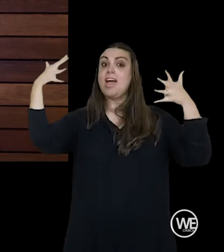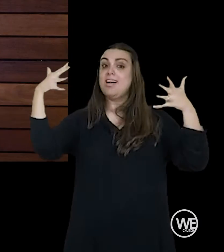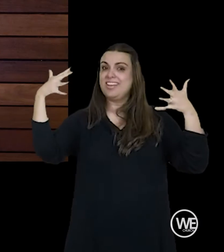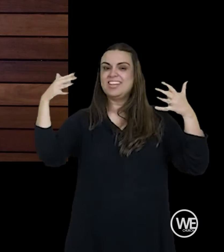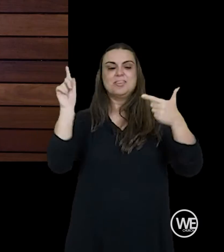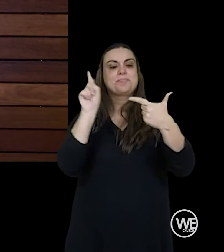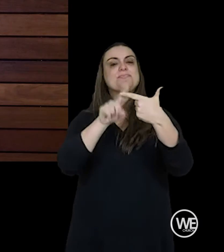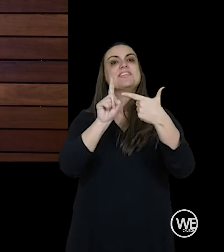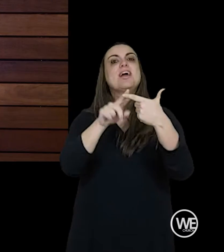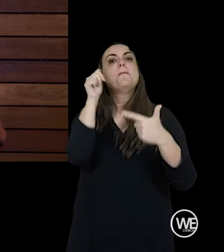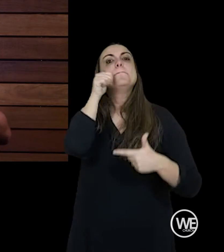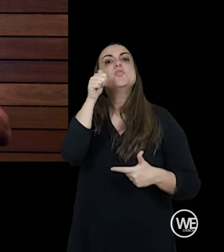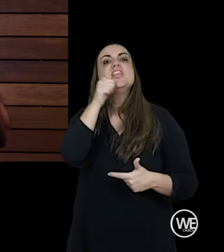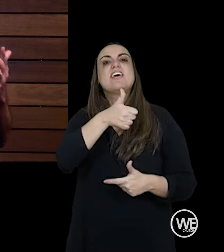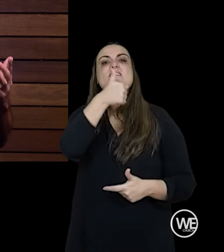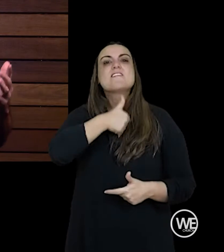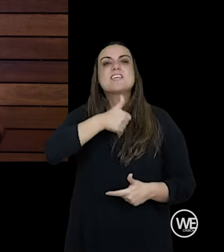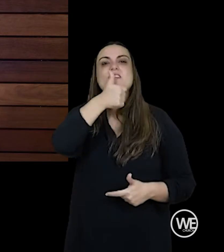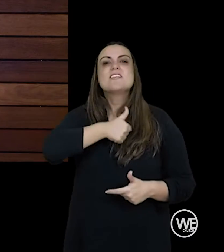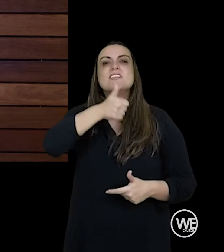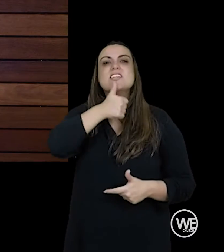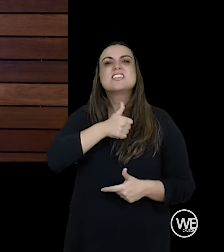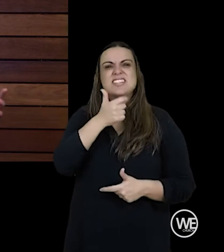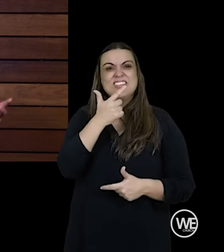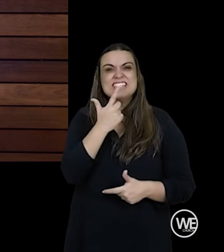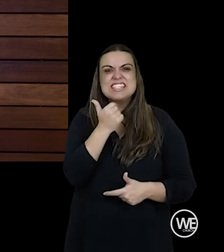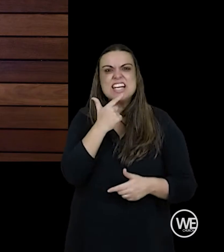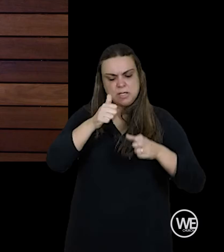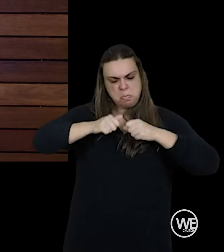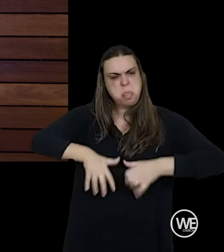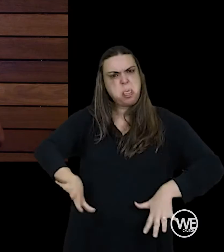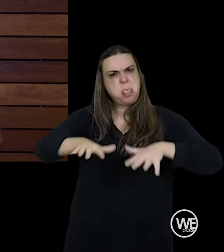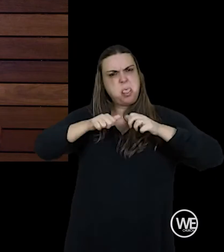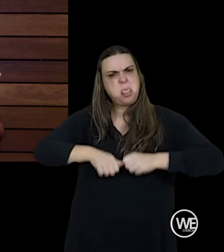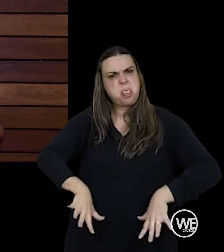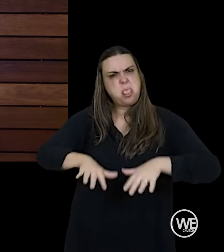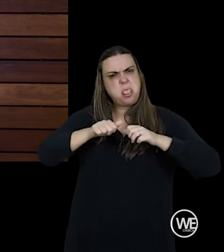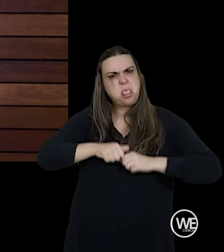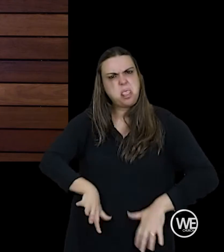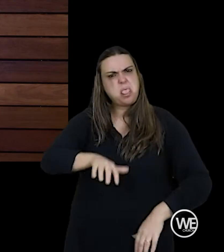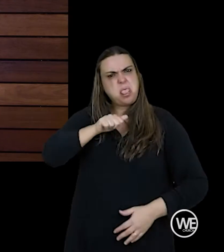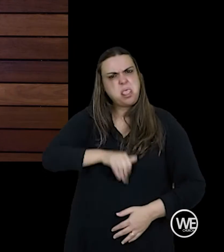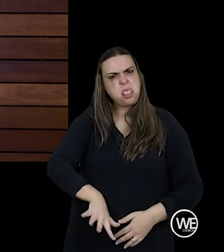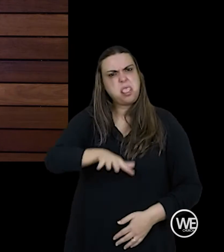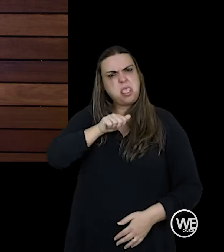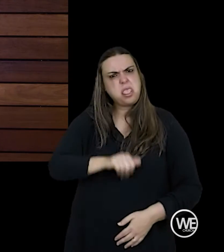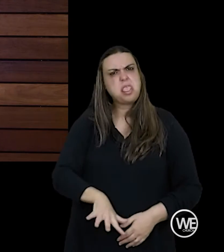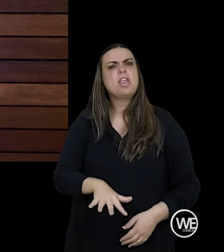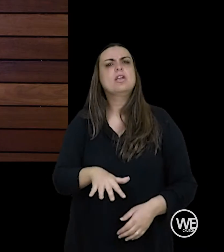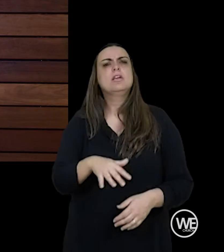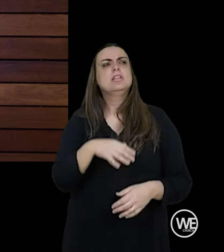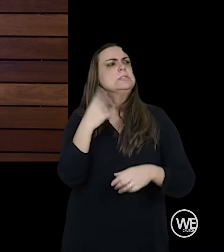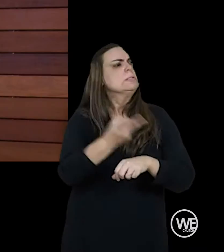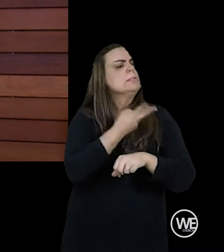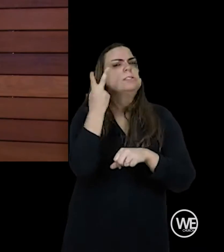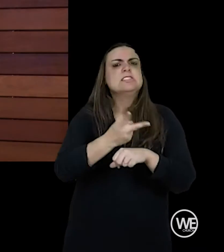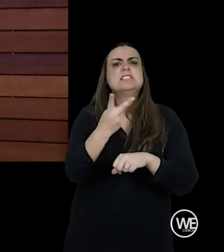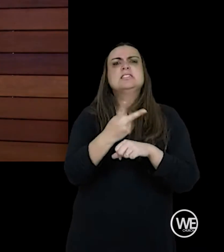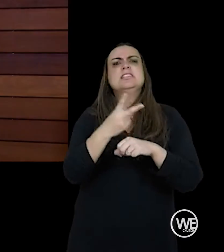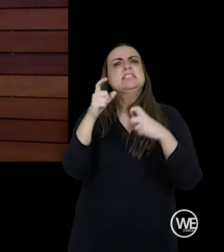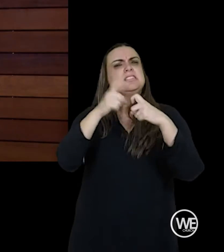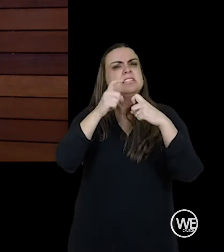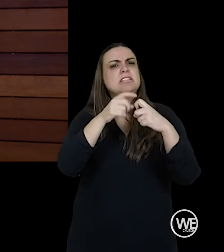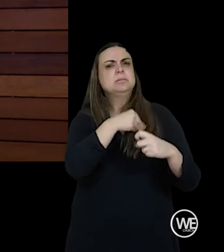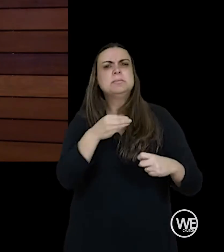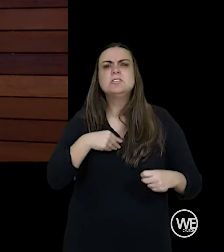exemplo da mulher hemorrágica, que por muitos e muitos anos ela andou buscando solução para o problema dela, problema de enfermidade.